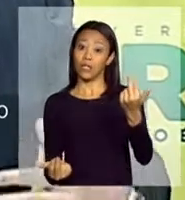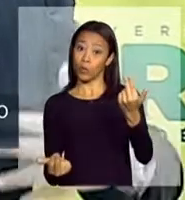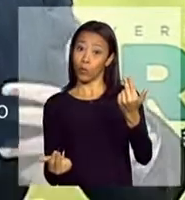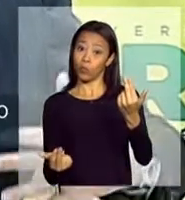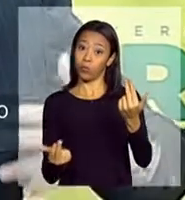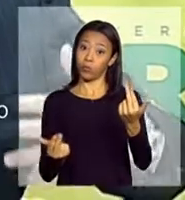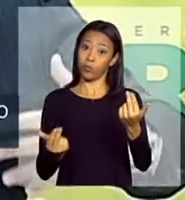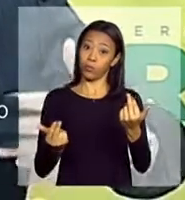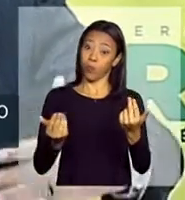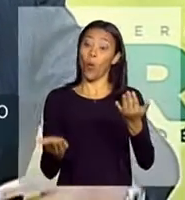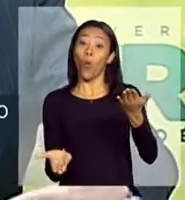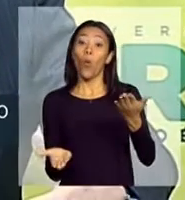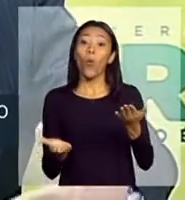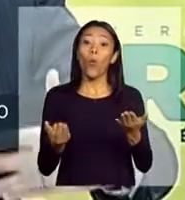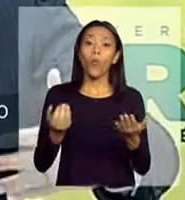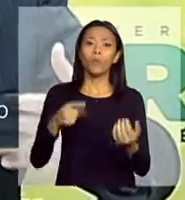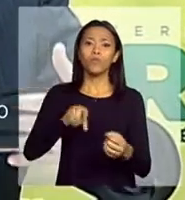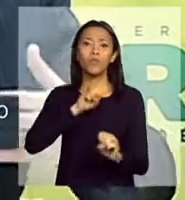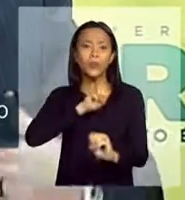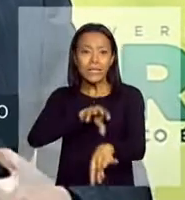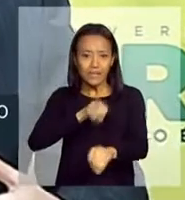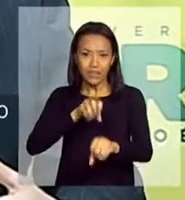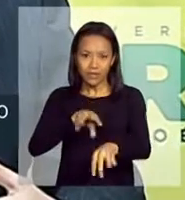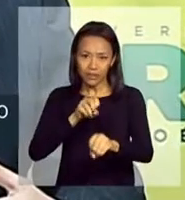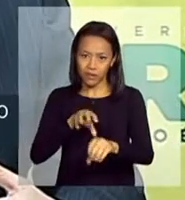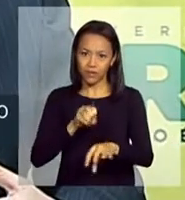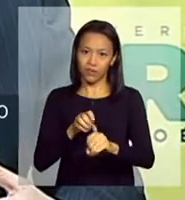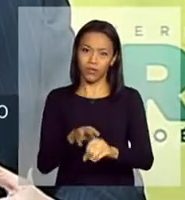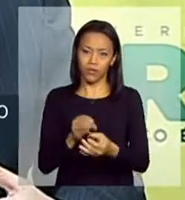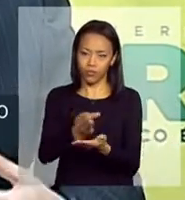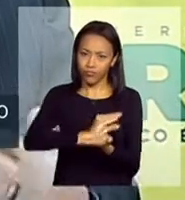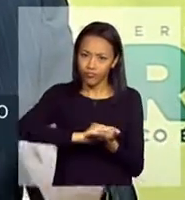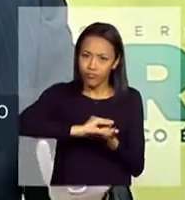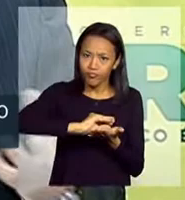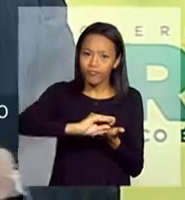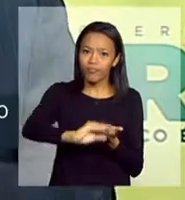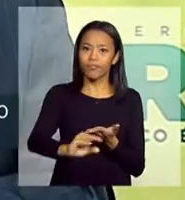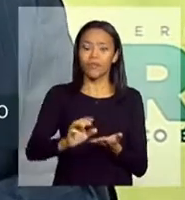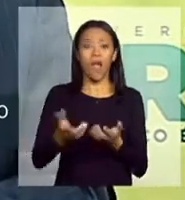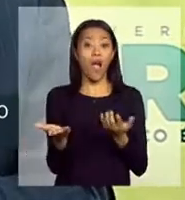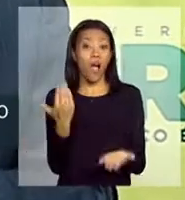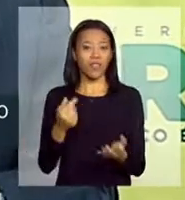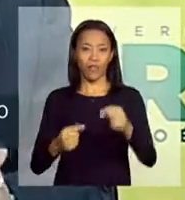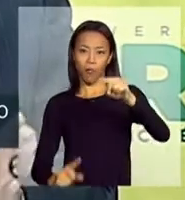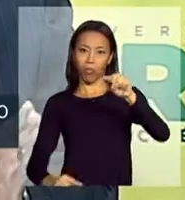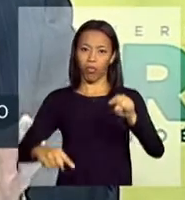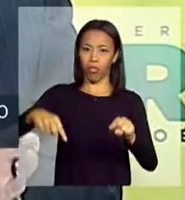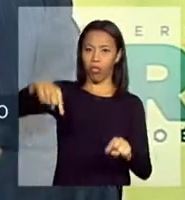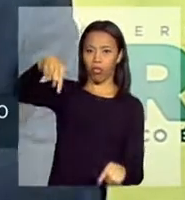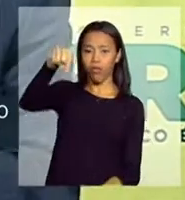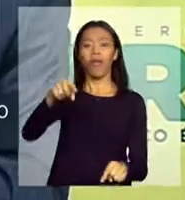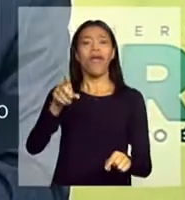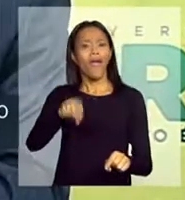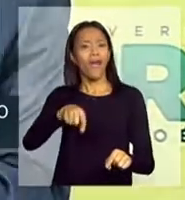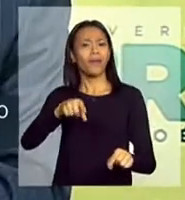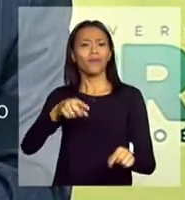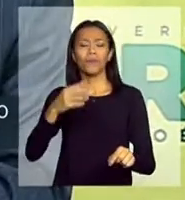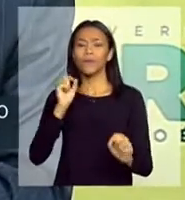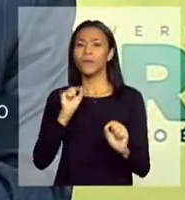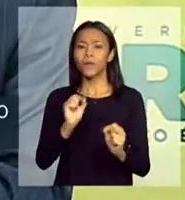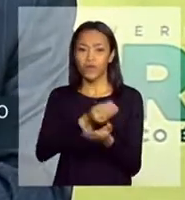aumentando o peso da Educação Básica no orçamento da educação brasileira havia um desequilíbrio muito grande o investimento ele era